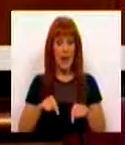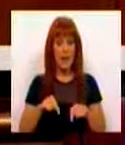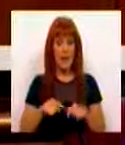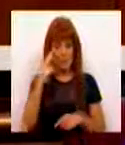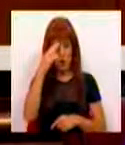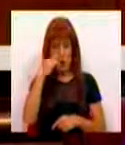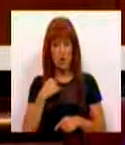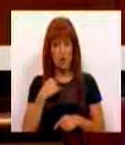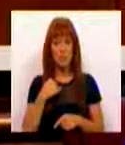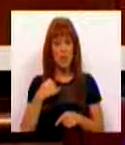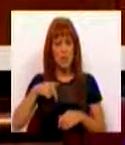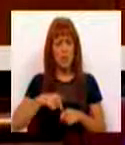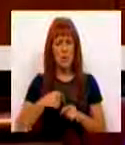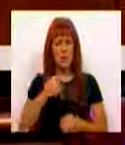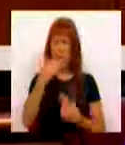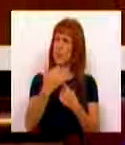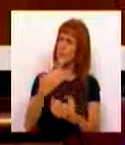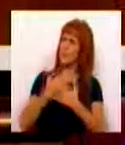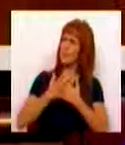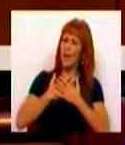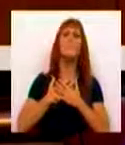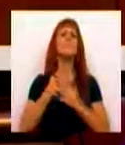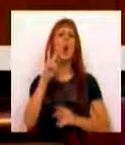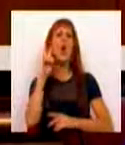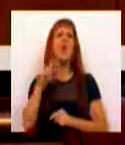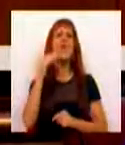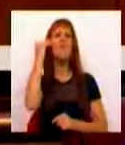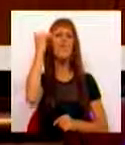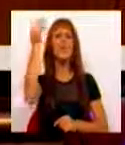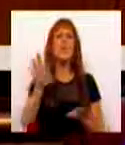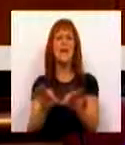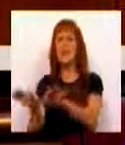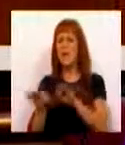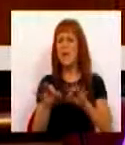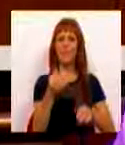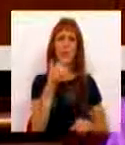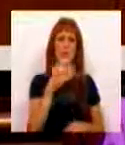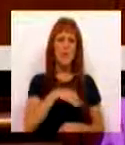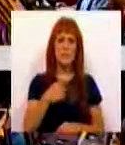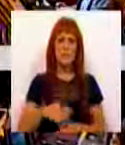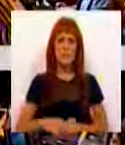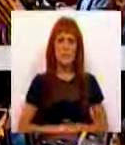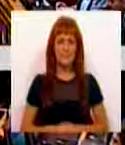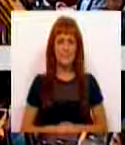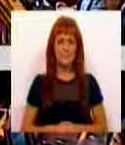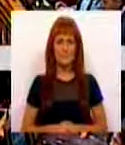nessa história que nos vemos inspirar para olharmos o nosso futuro comum. Muito obrigado, Sr. Presidente. Muito obrigado.